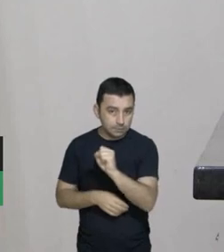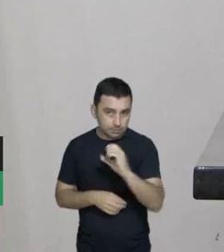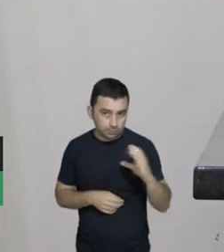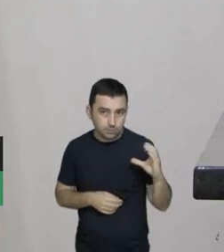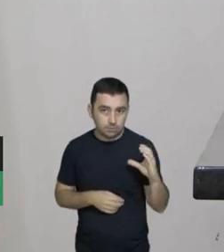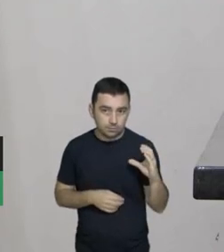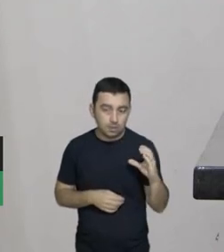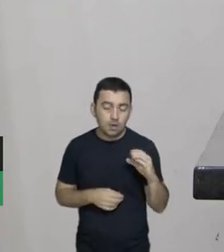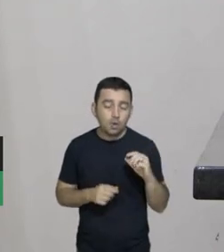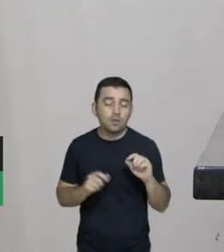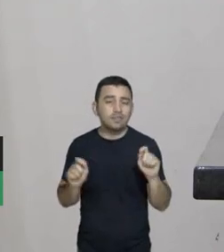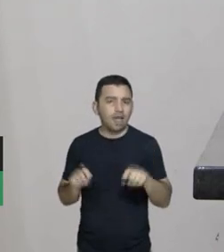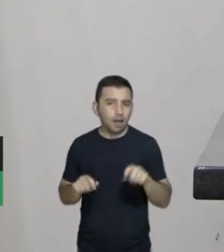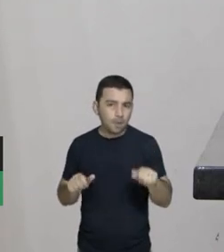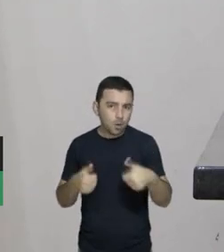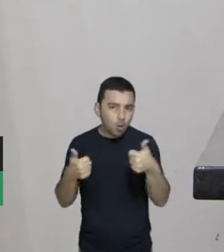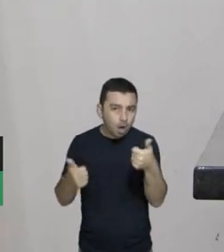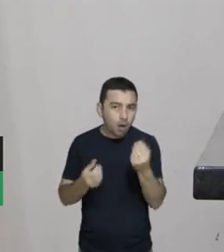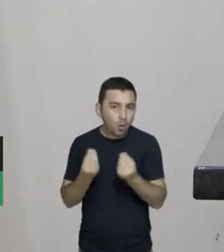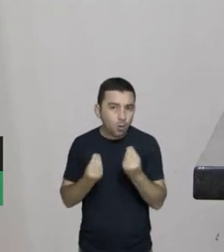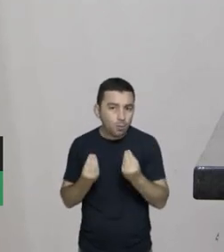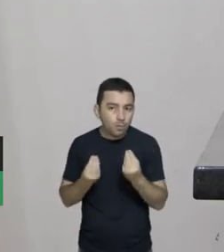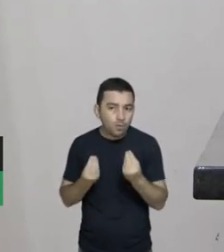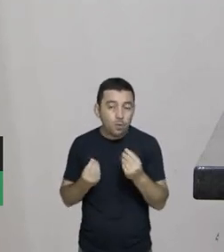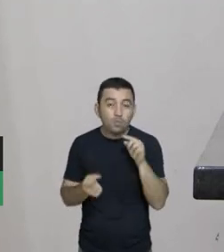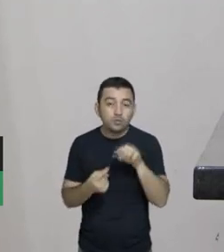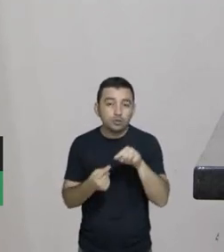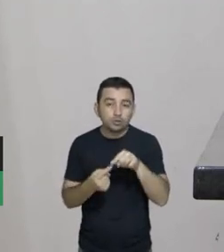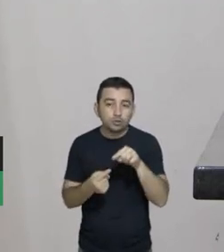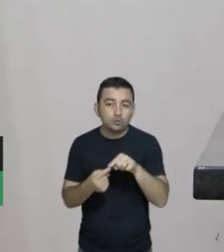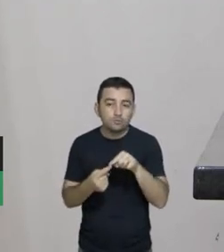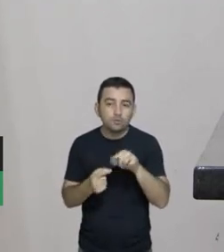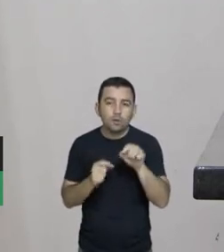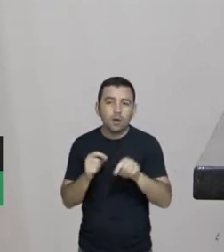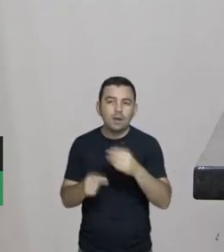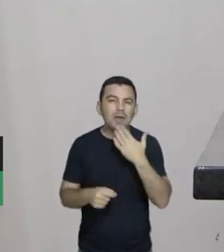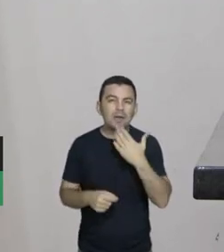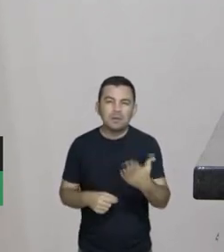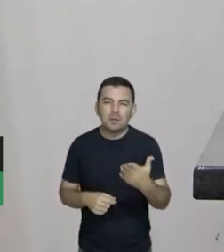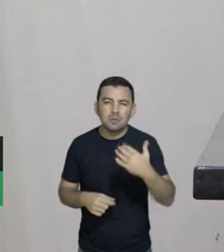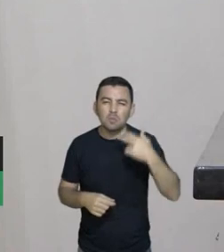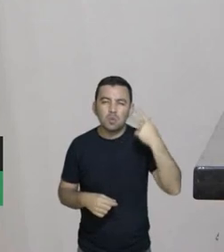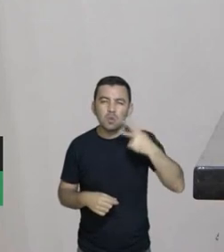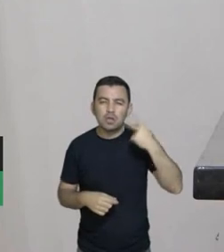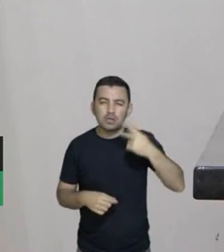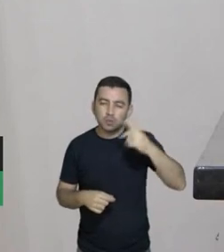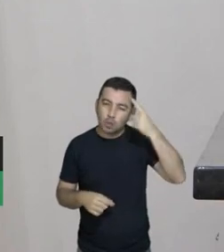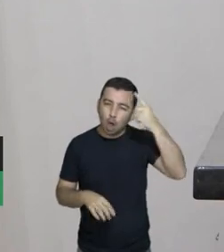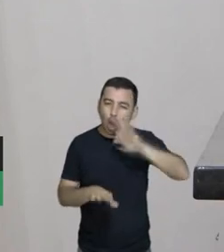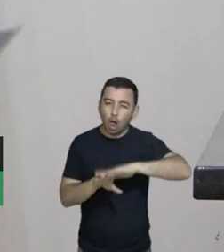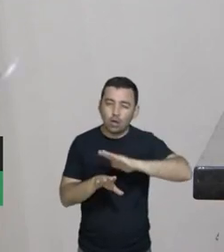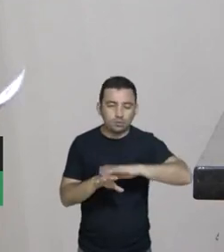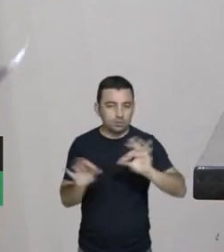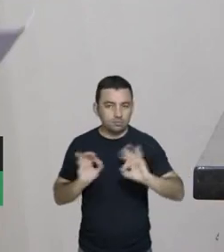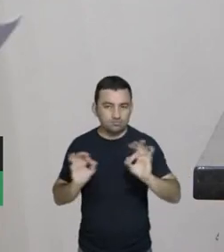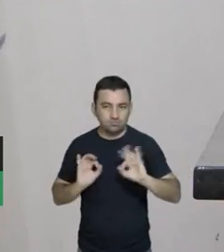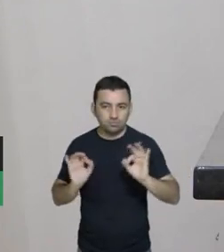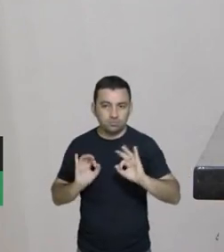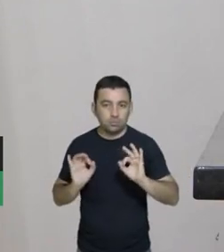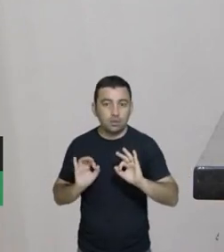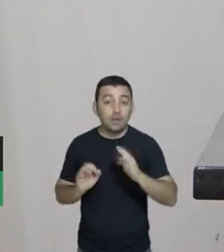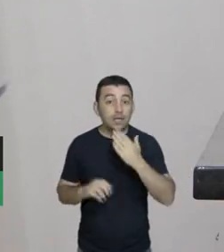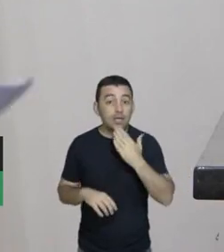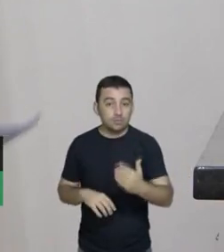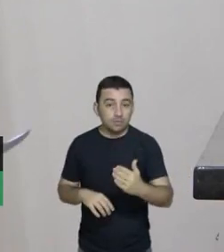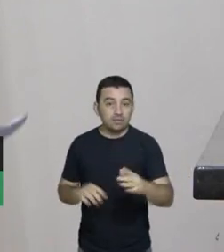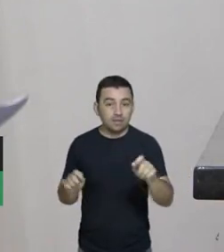como pode melhorar. O nosso objetivo não é fazer requerimentos políticos nem ideológicos, é fazer aqui requerimentos que